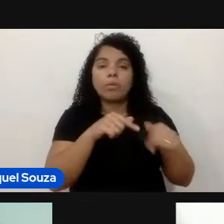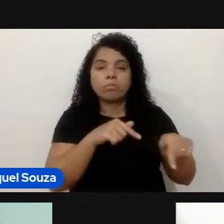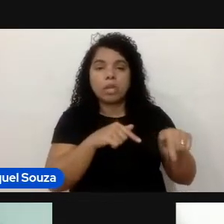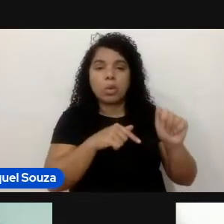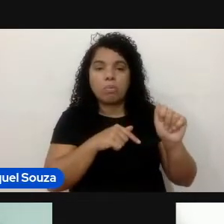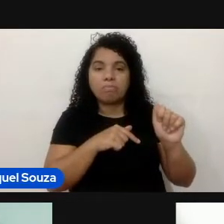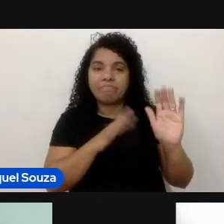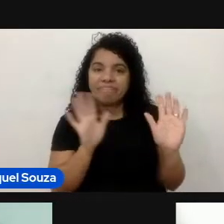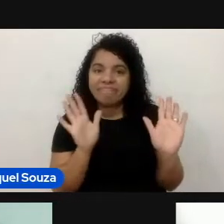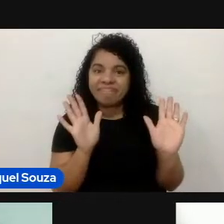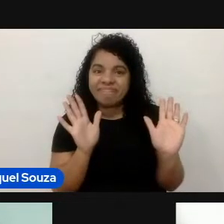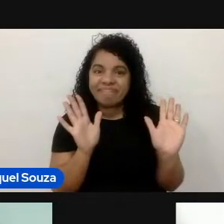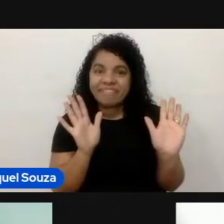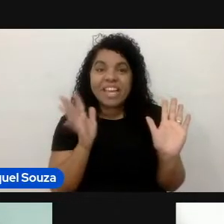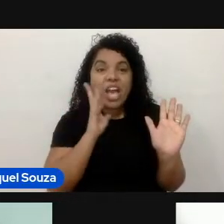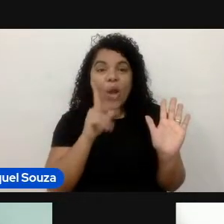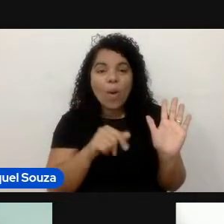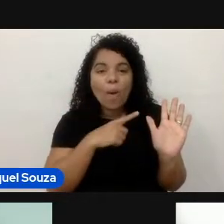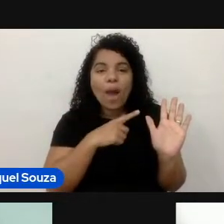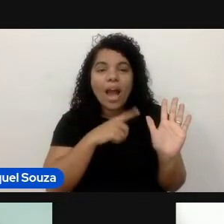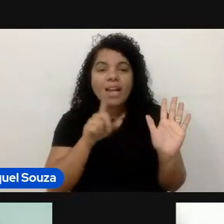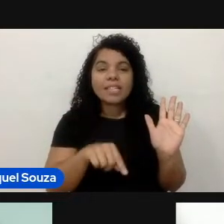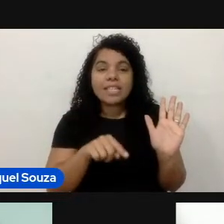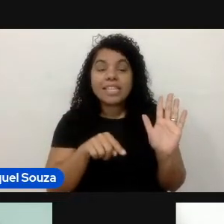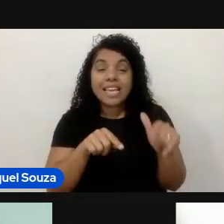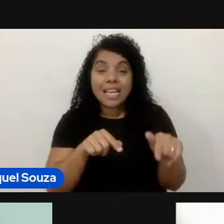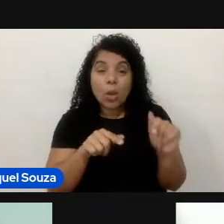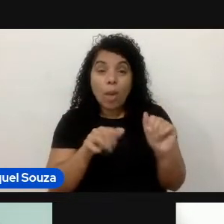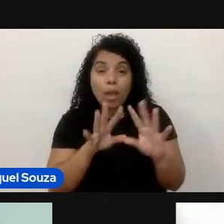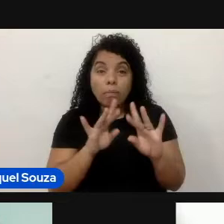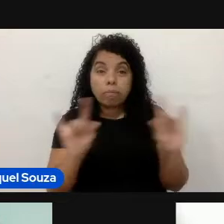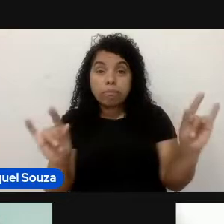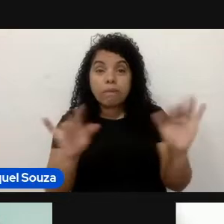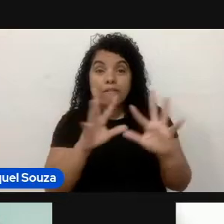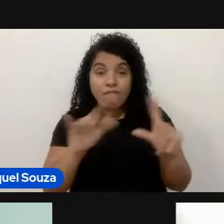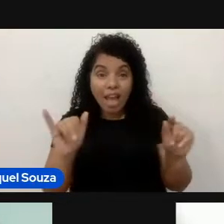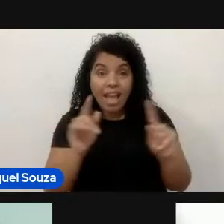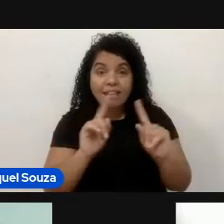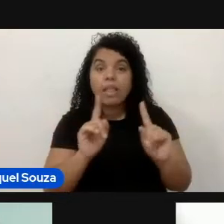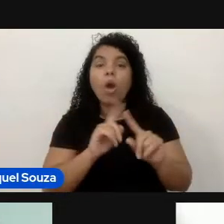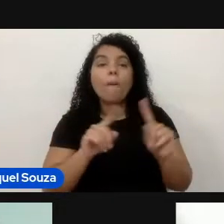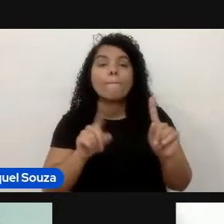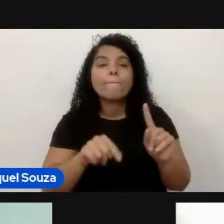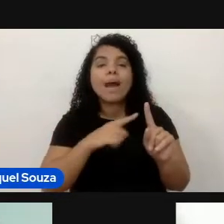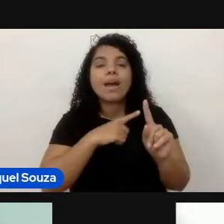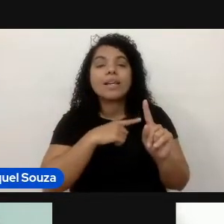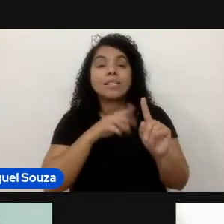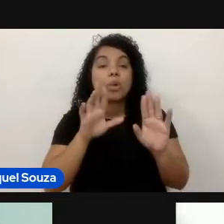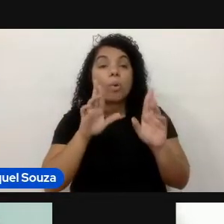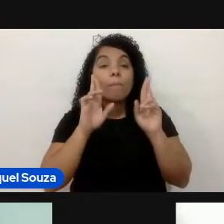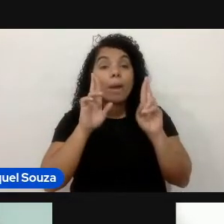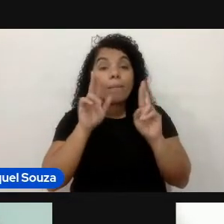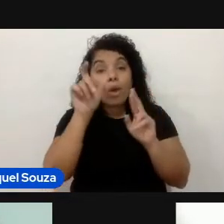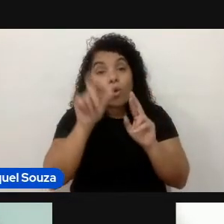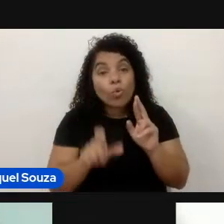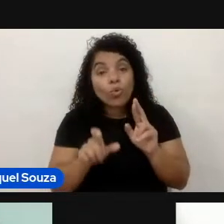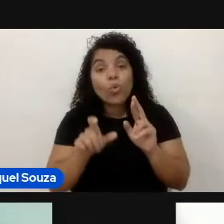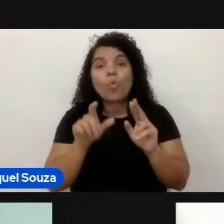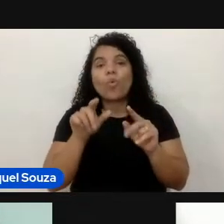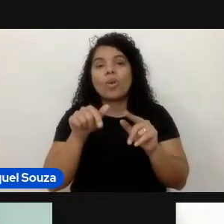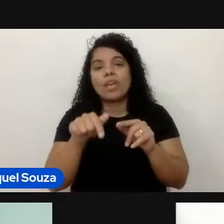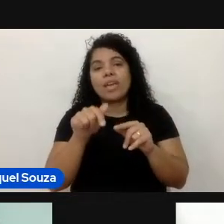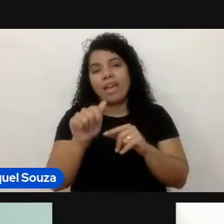disciplina de qualidade vai ser dissipada. Isso nunca. Mas talvez o papel de QA, ele entre